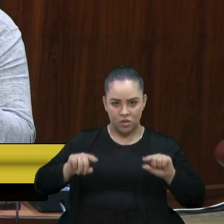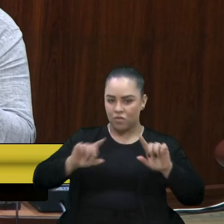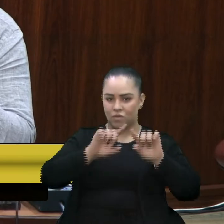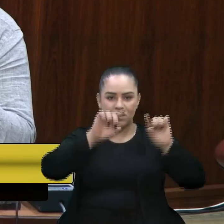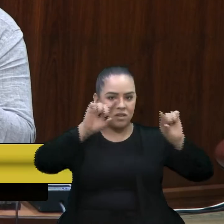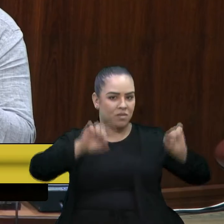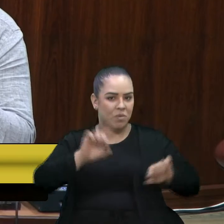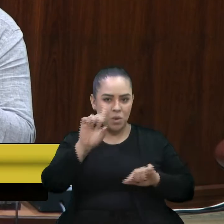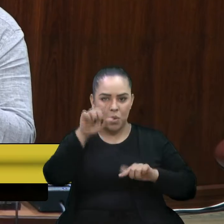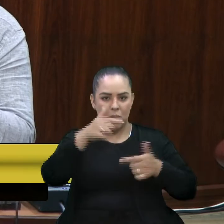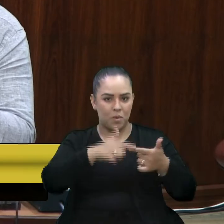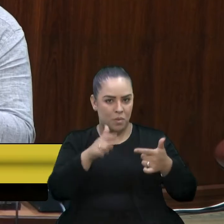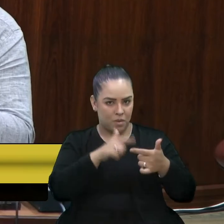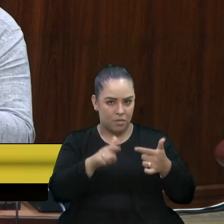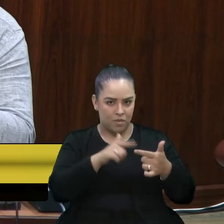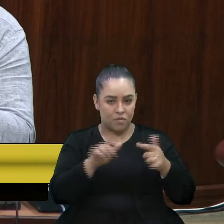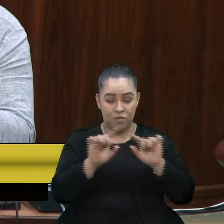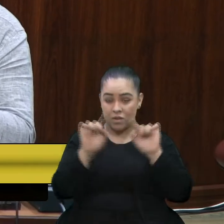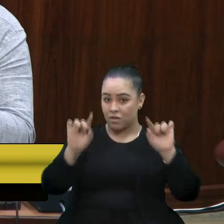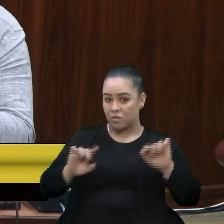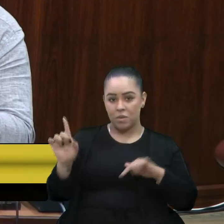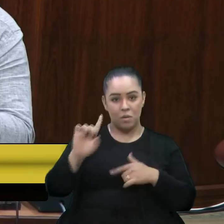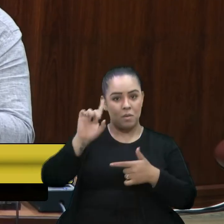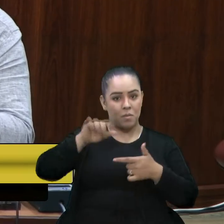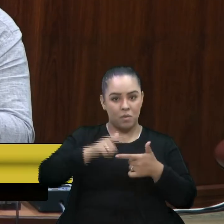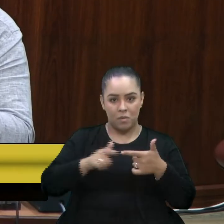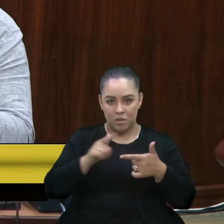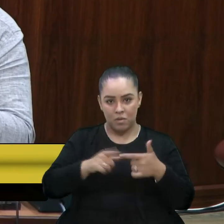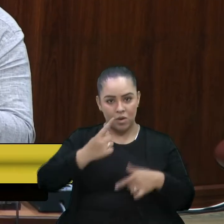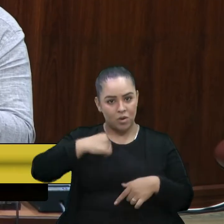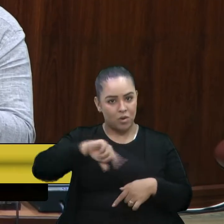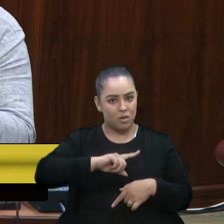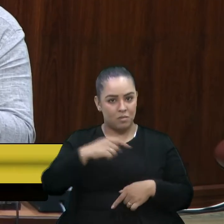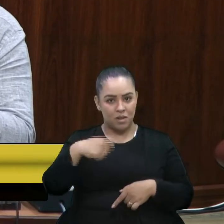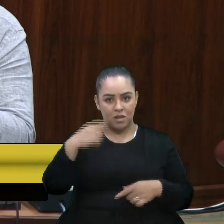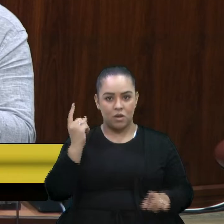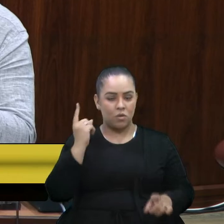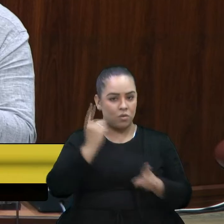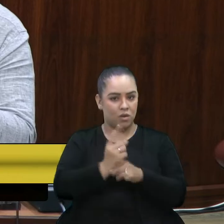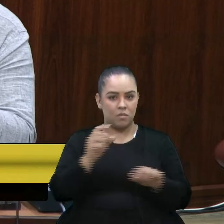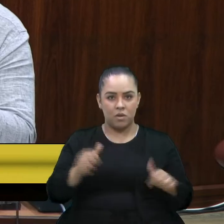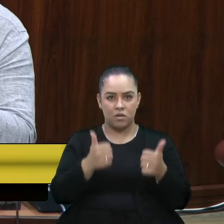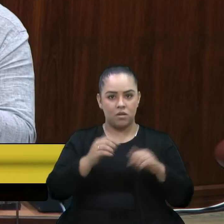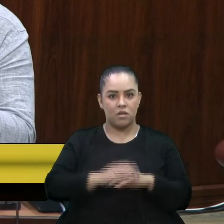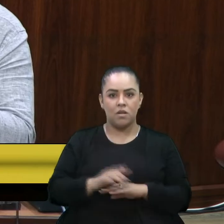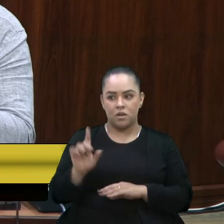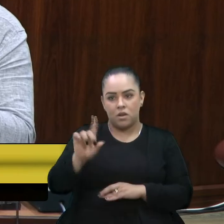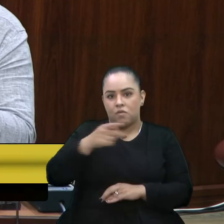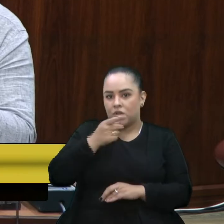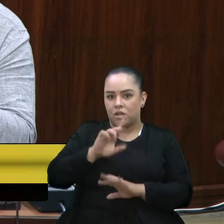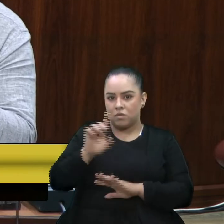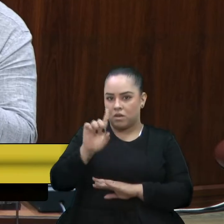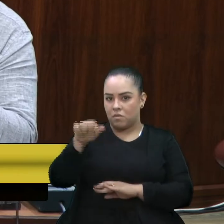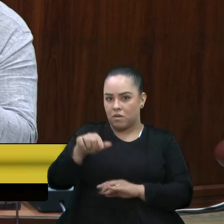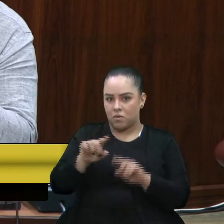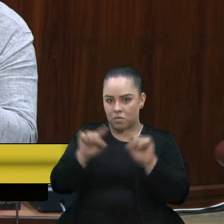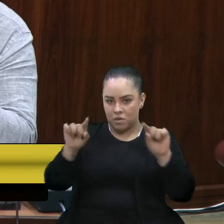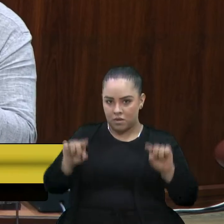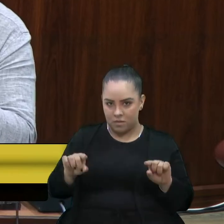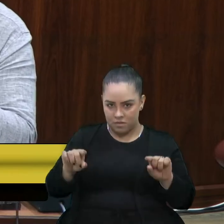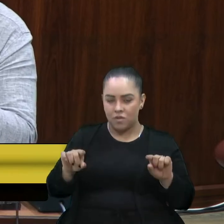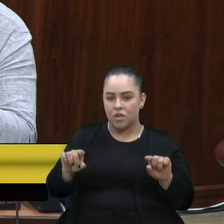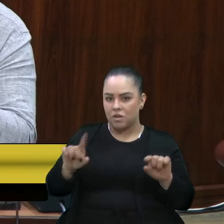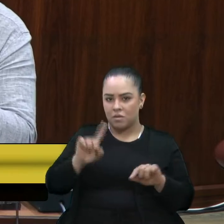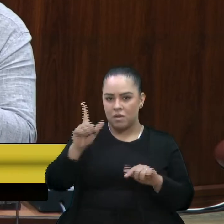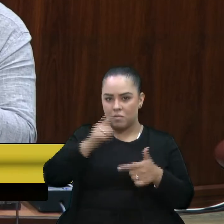são o problema. Os funcionários não são os problemas. Precisamos encontrar alternativa. Mas ninguém disse que eles são... Não, mas eu não disse isso. Eu não estou dizendo isso. Estou dizendo que